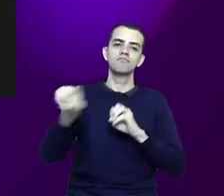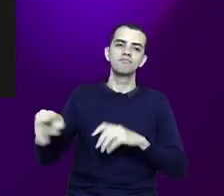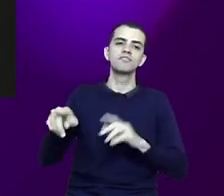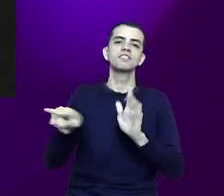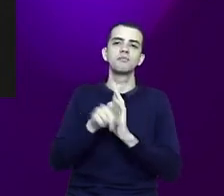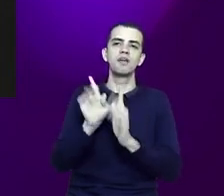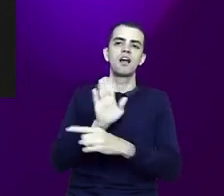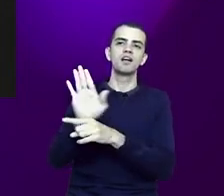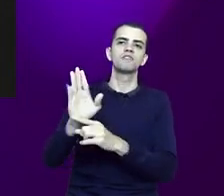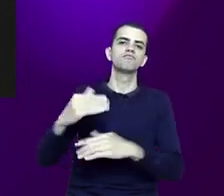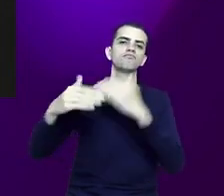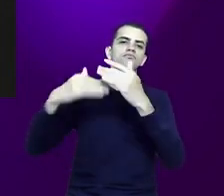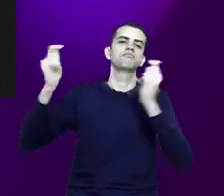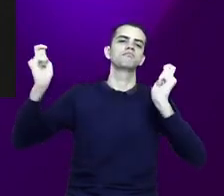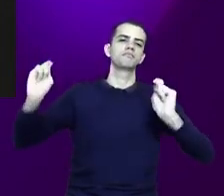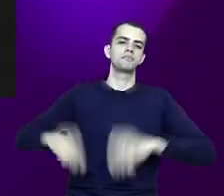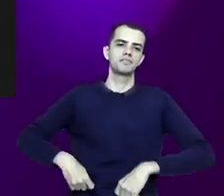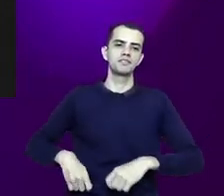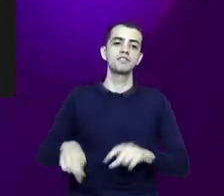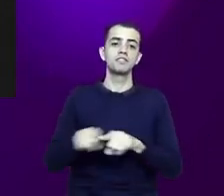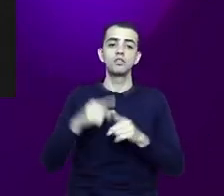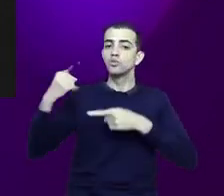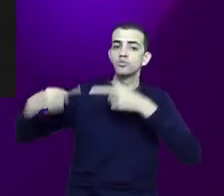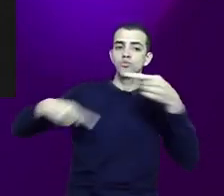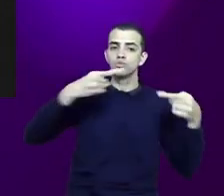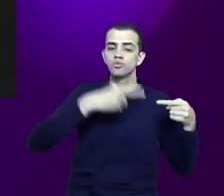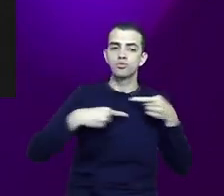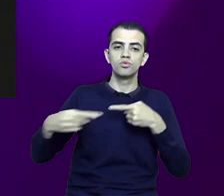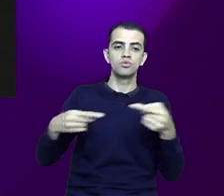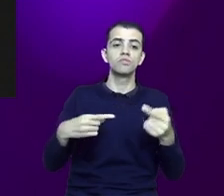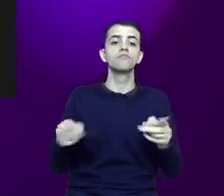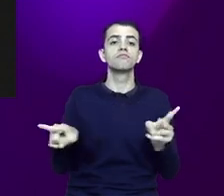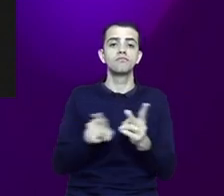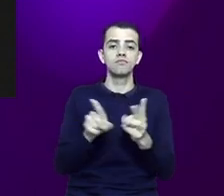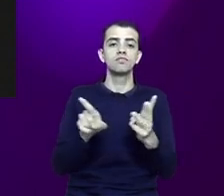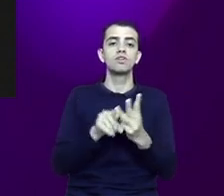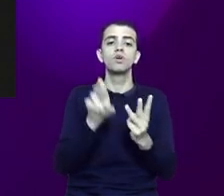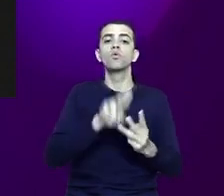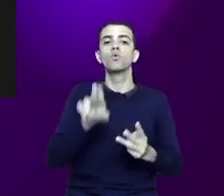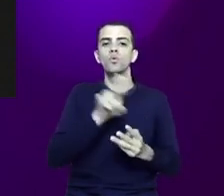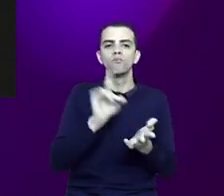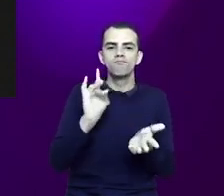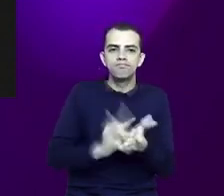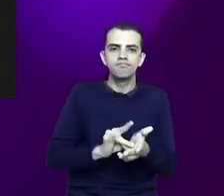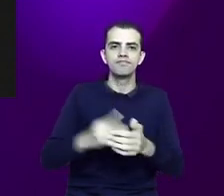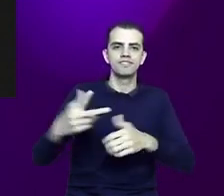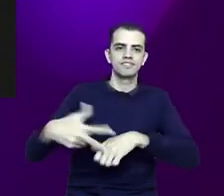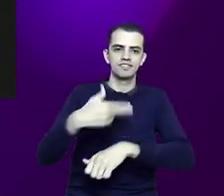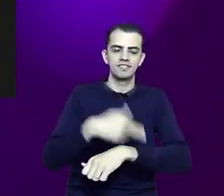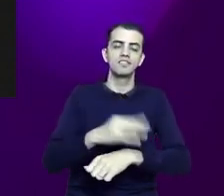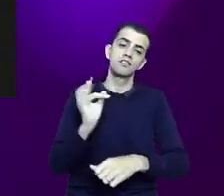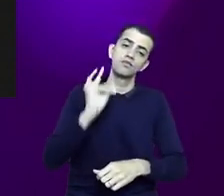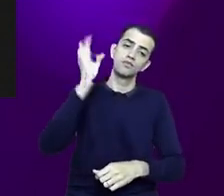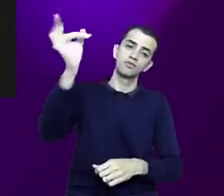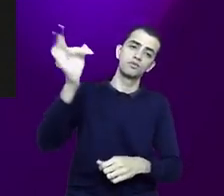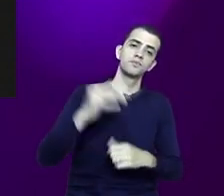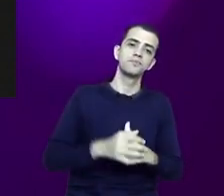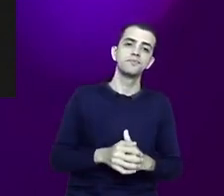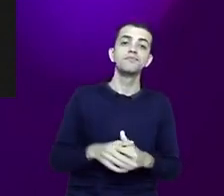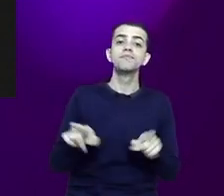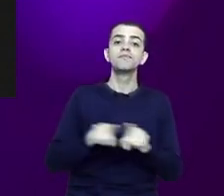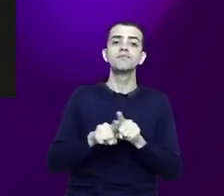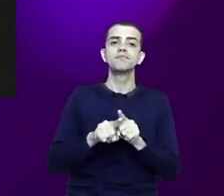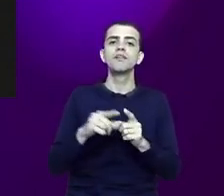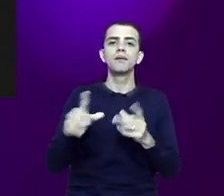capacitação, discussão, sobre uso real em cirurgia e também o futuro. A gente vai trazer um pouquinho a mais, não digo a mais,